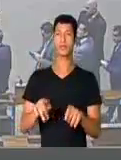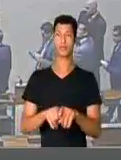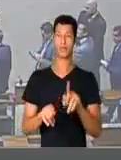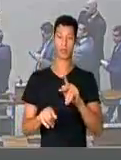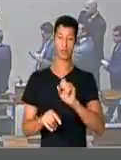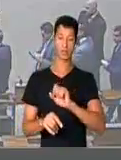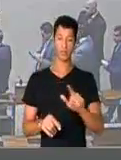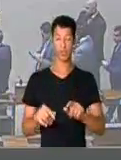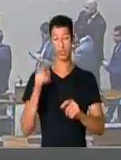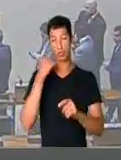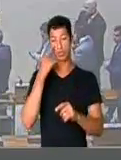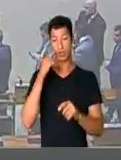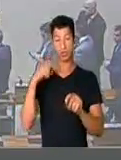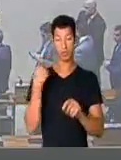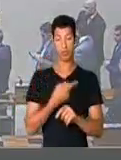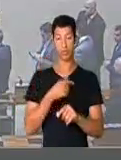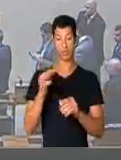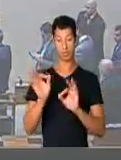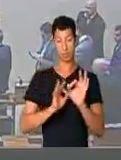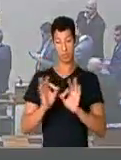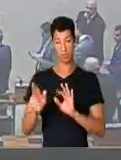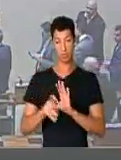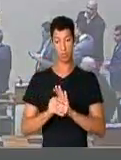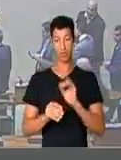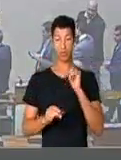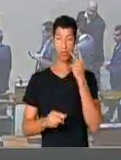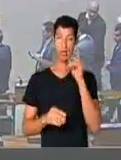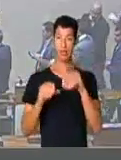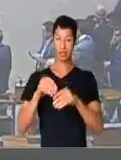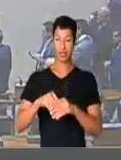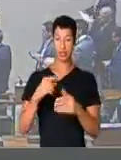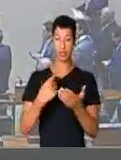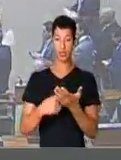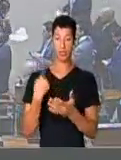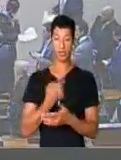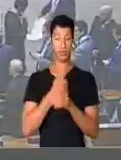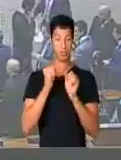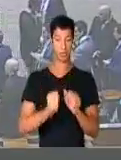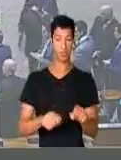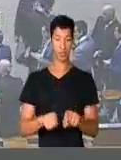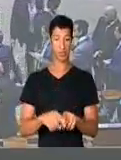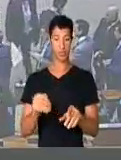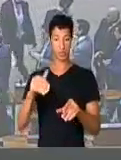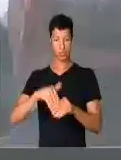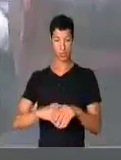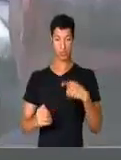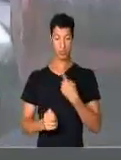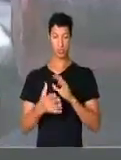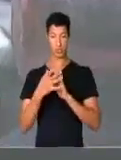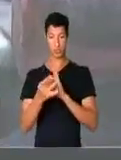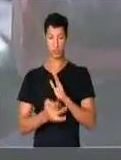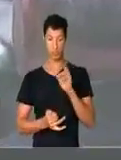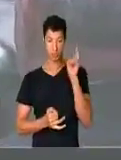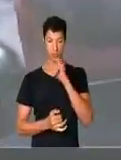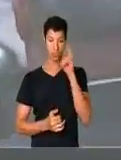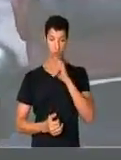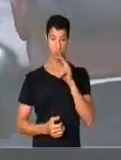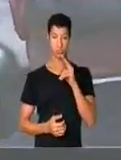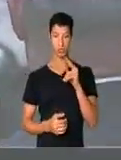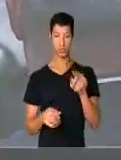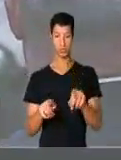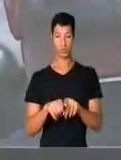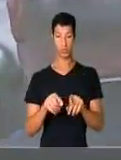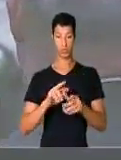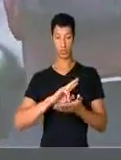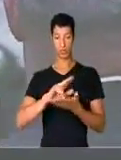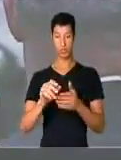PSOL está analisando também as nossas ponderações, para que dentro desse acordo a gente possa também votar o nosso requerimento de urgência, que